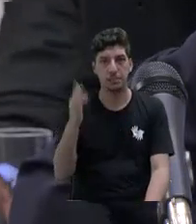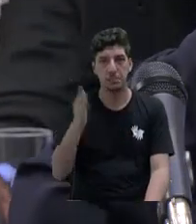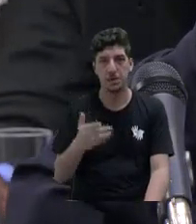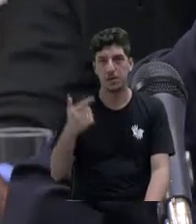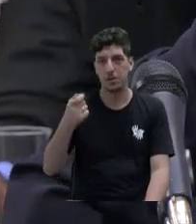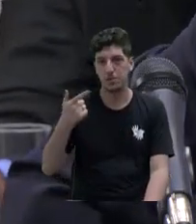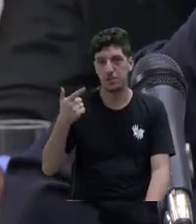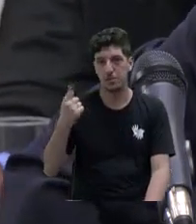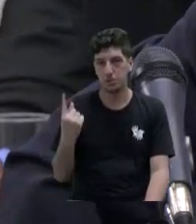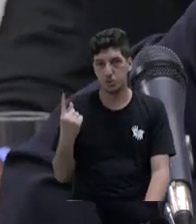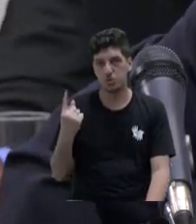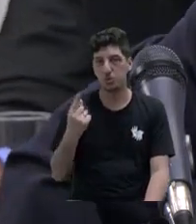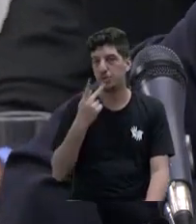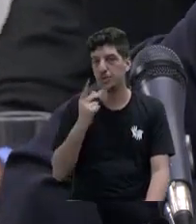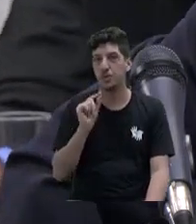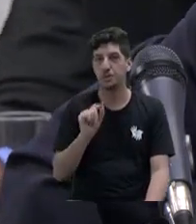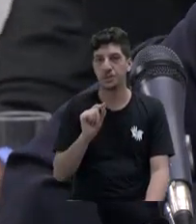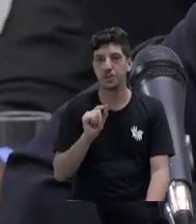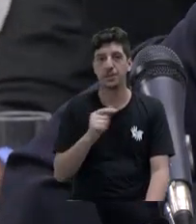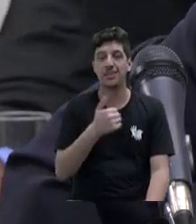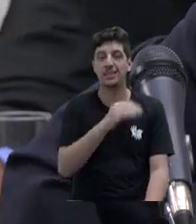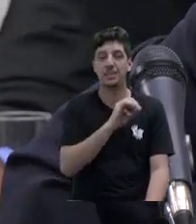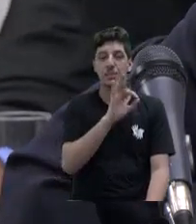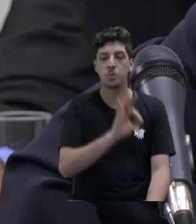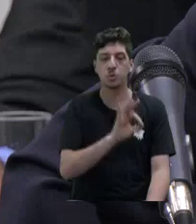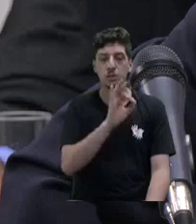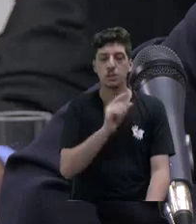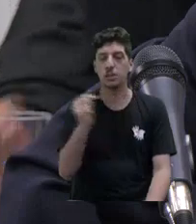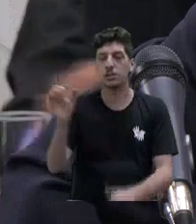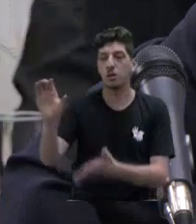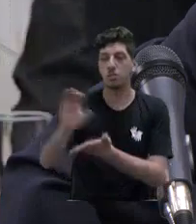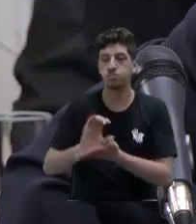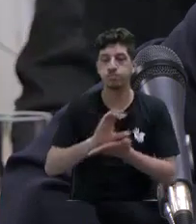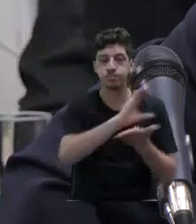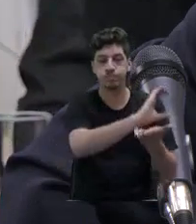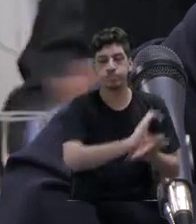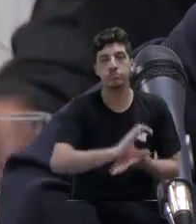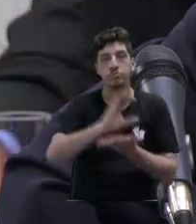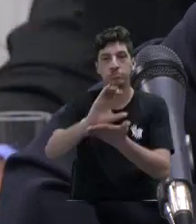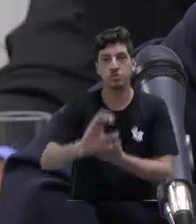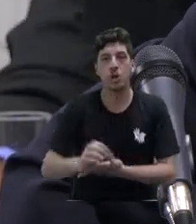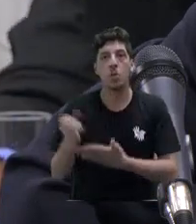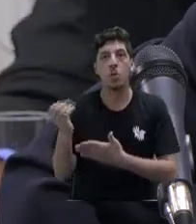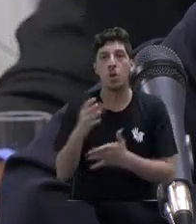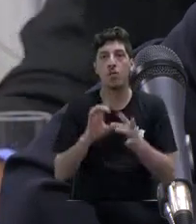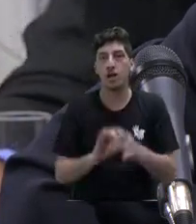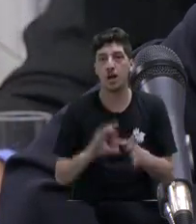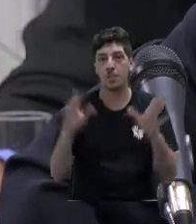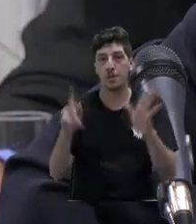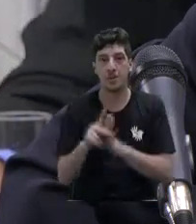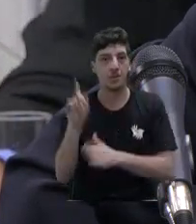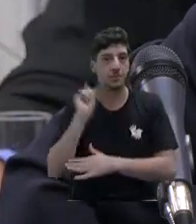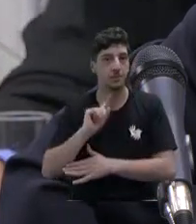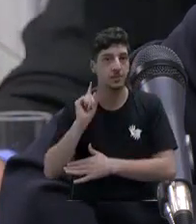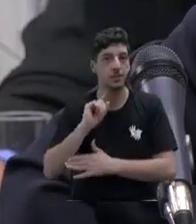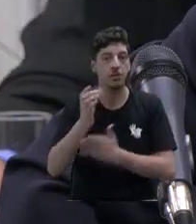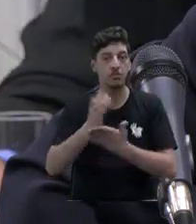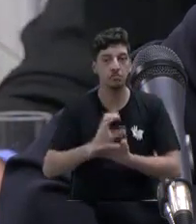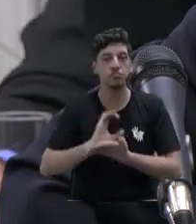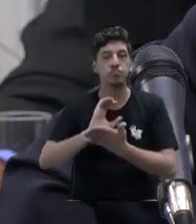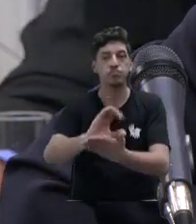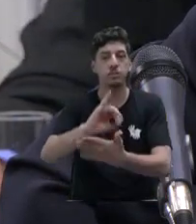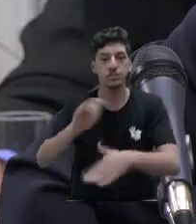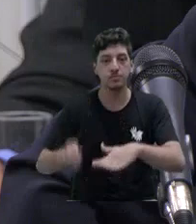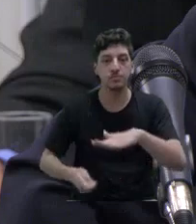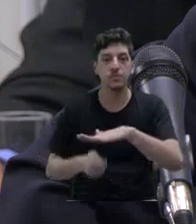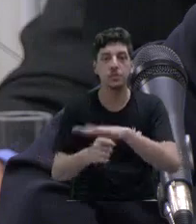PL 3037/2021, que determina que 10% dos recursos arrecadados com novas permissões e concessões do Estado sejam destinadas para